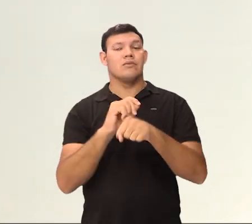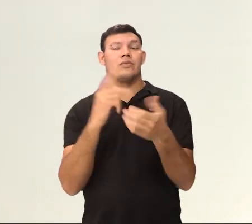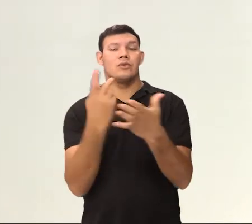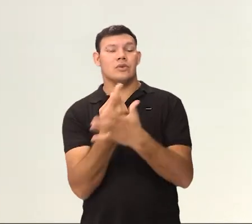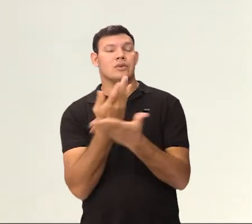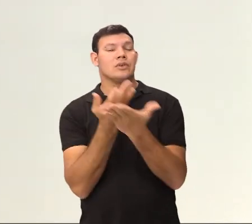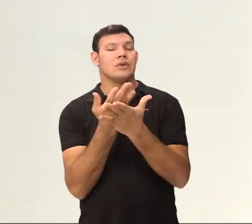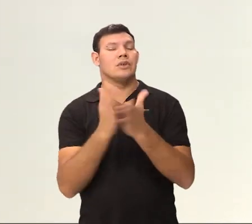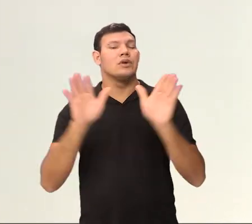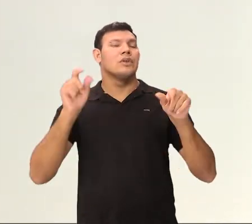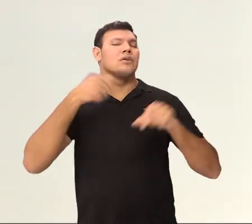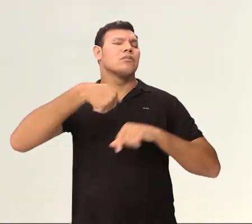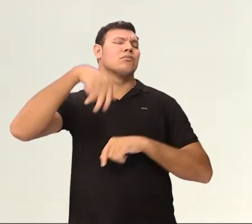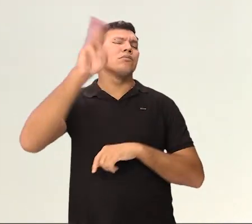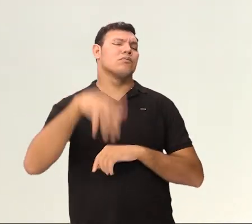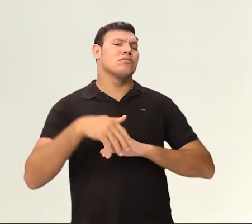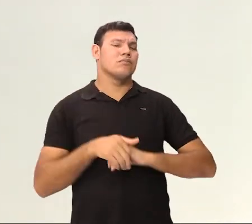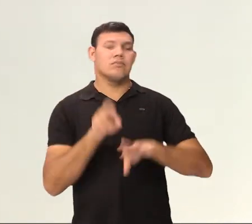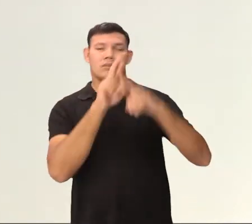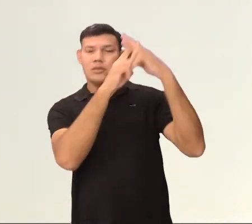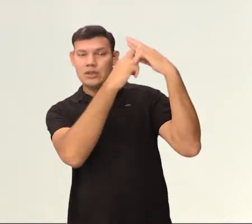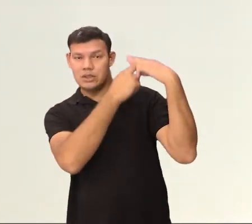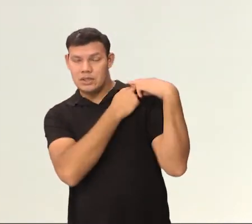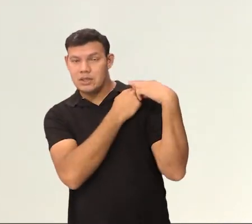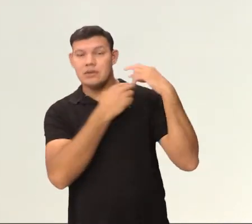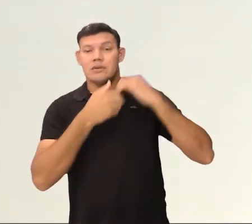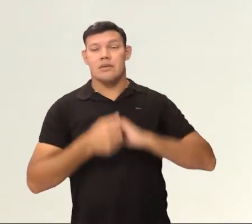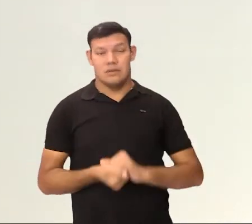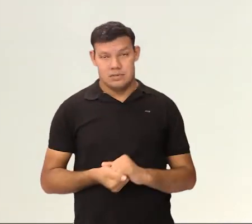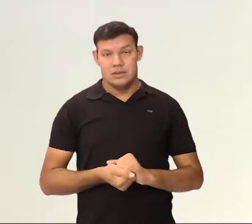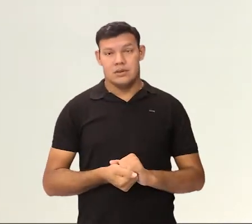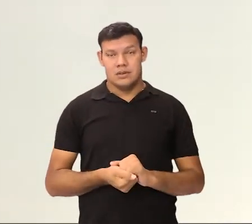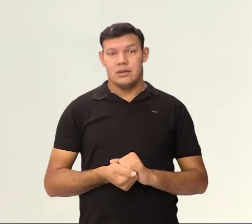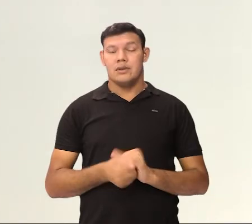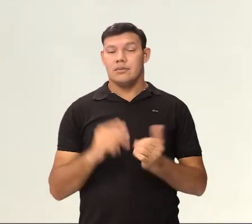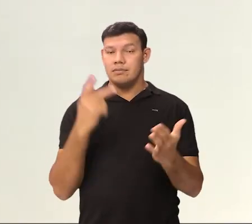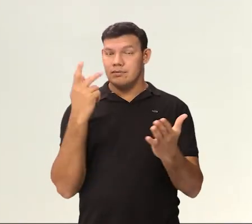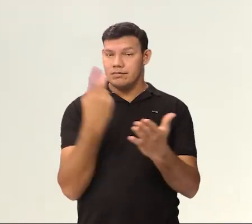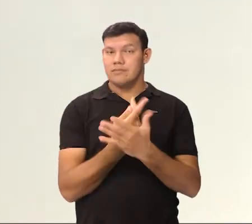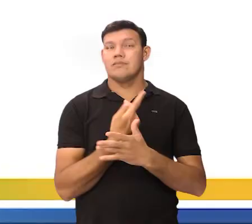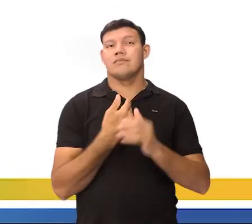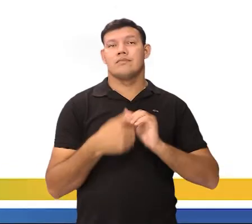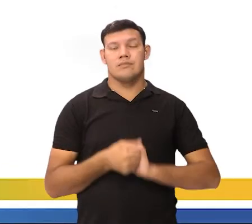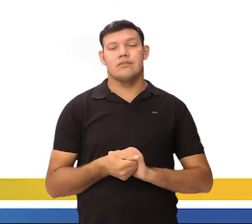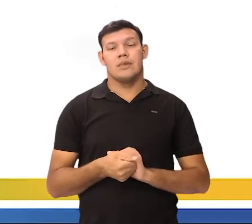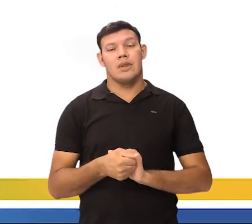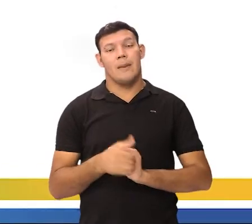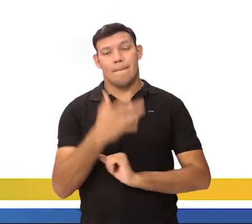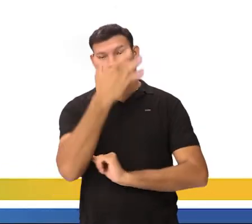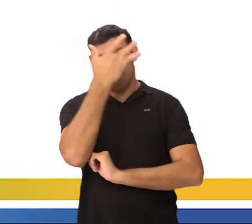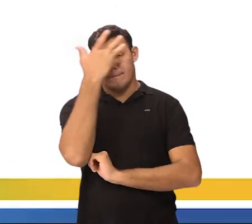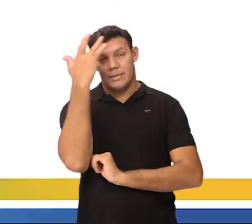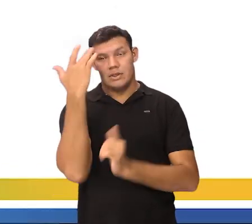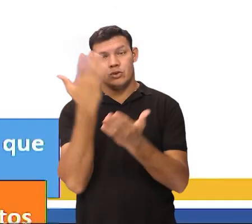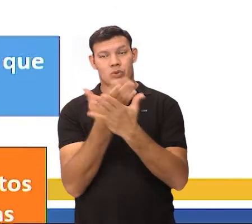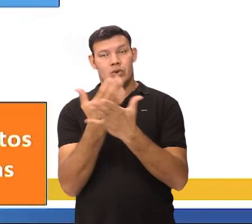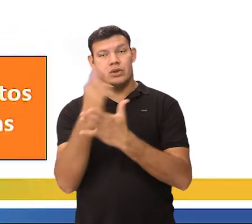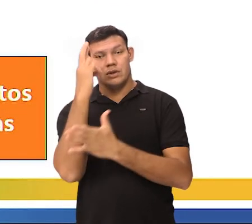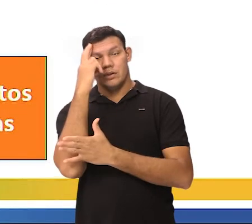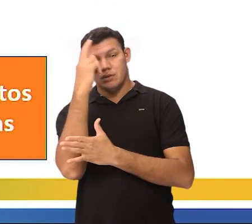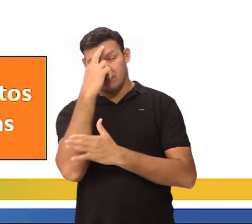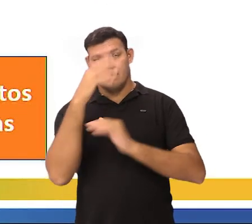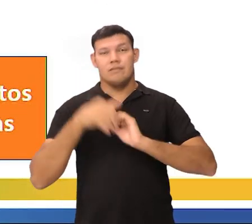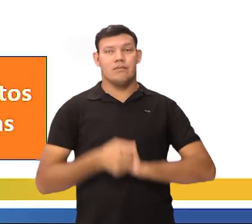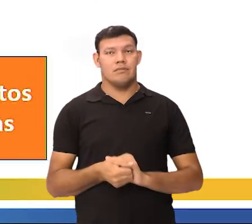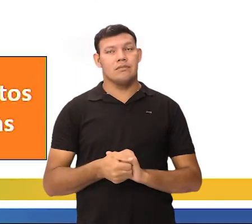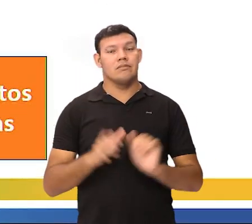esses acontecimentos e fatos estudados? Obviamente, o responsável por todos esses acontecimentos é o historiador,